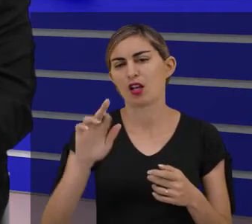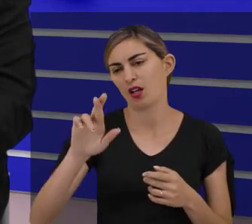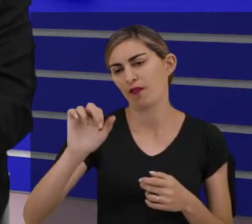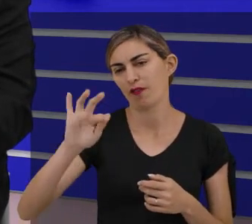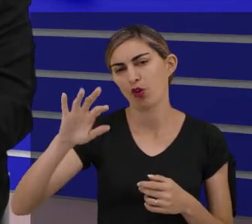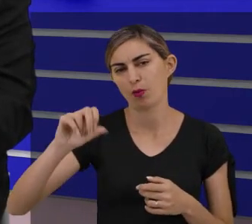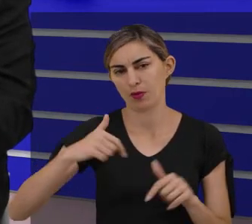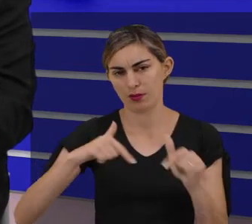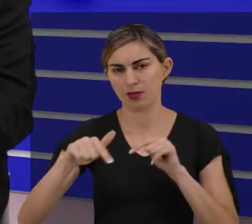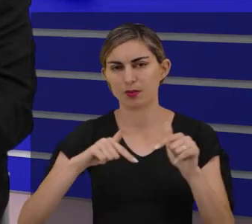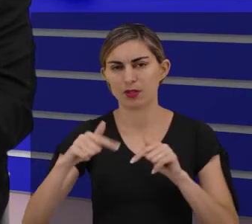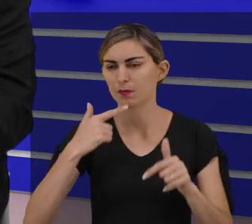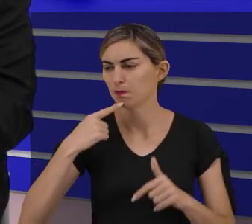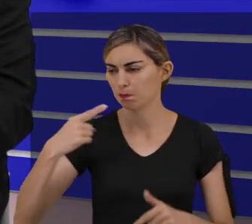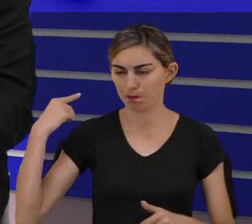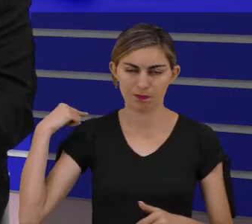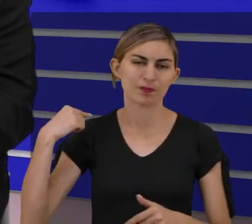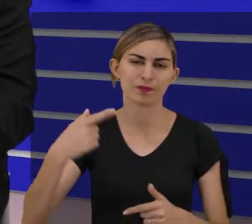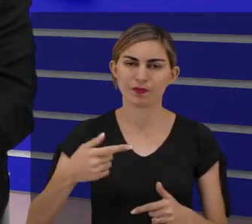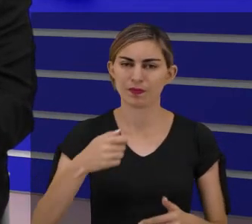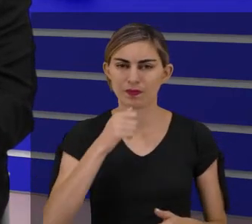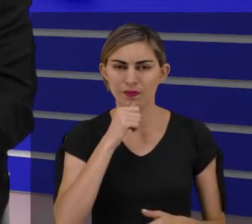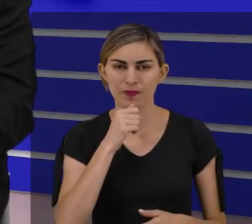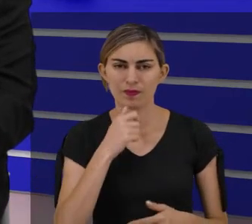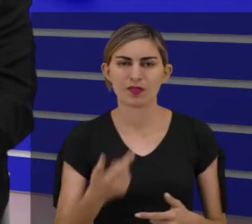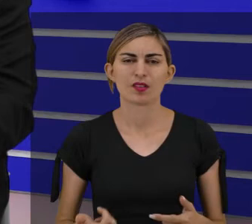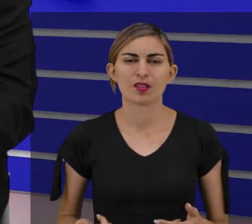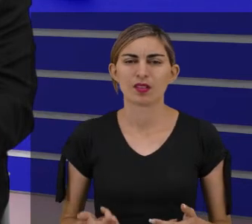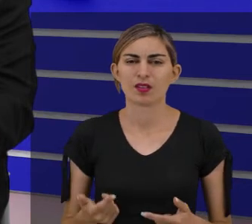reforma trabalhista é bem recente, a gente ainda não tem